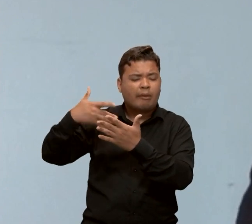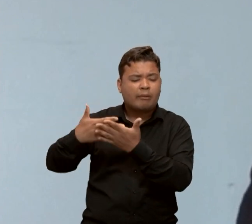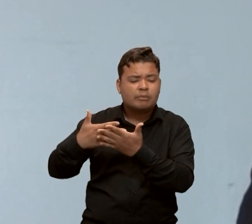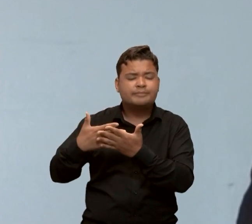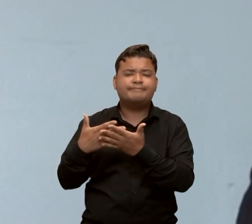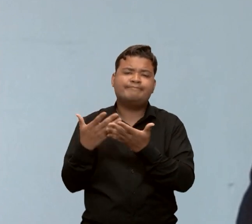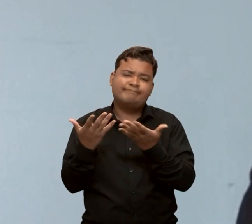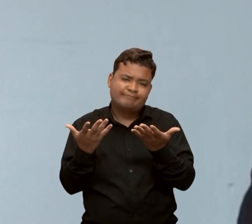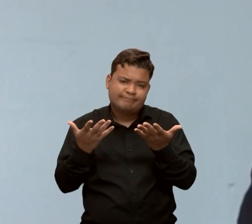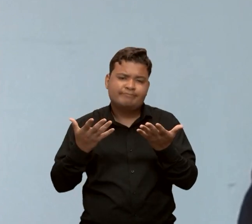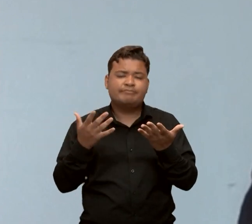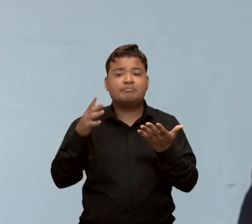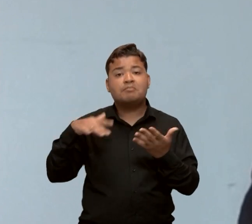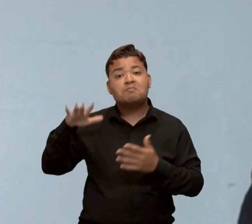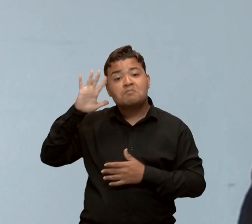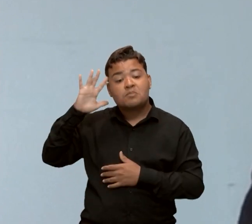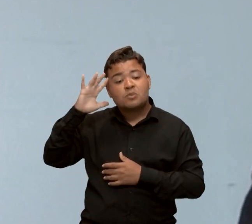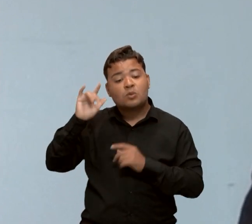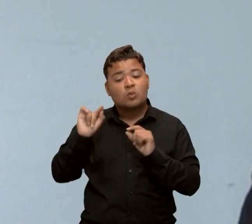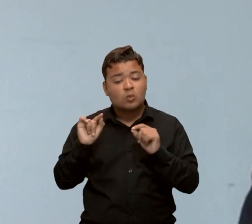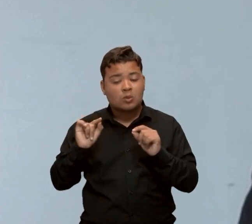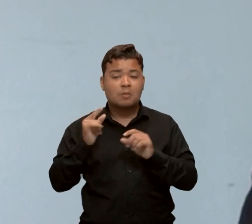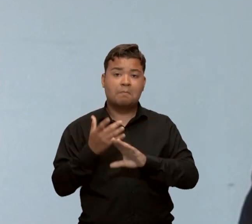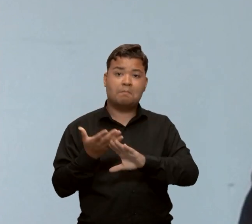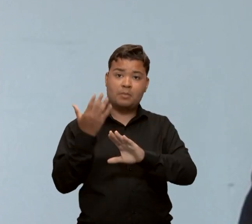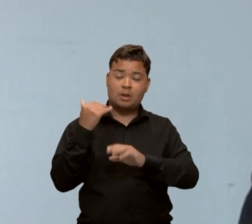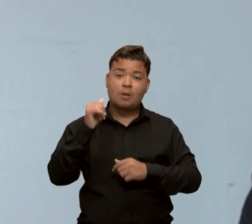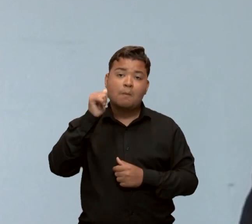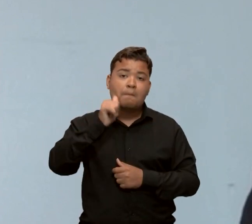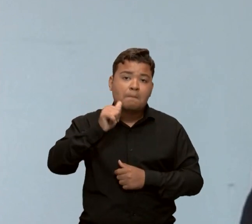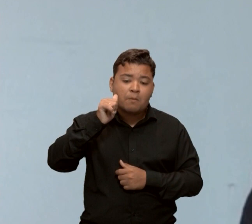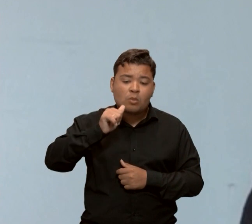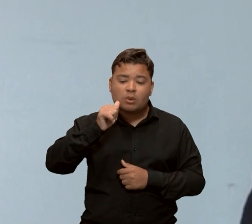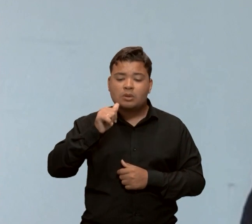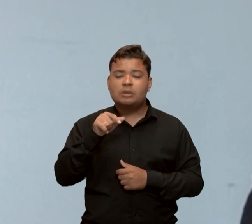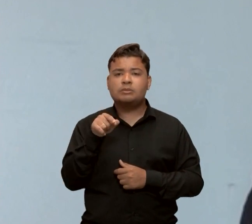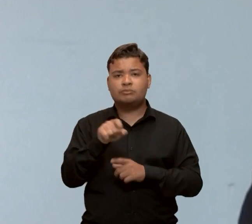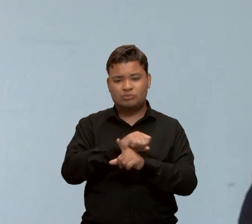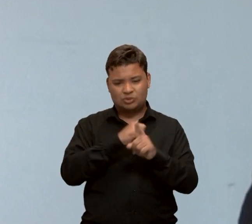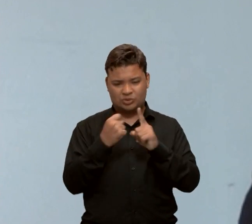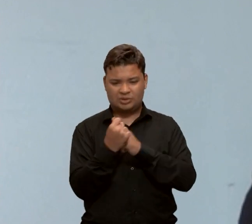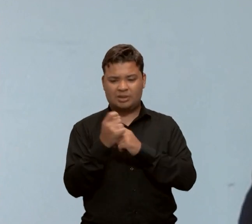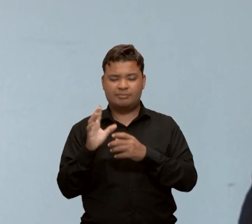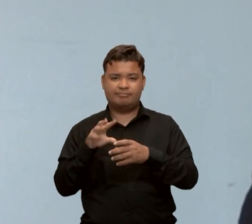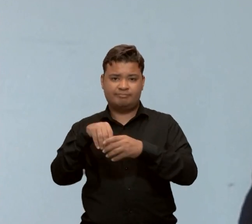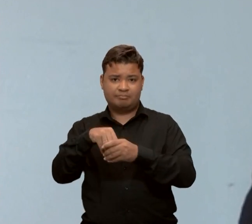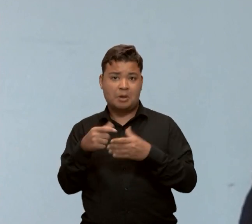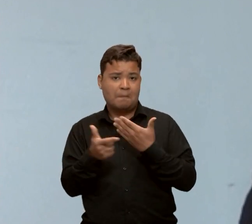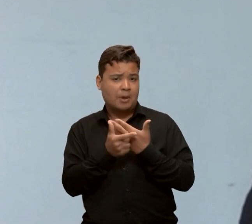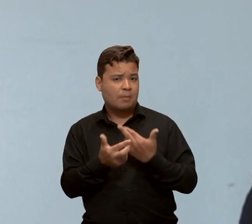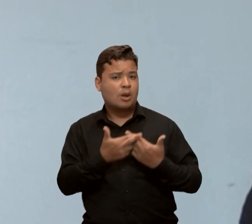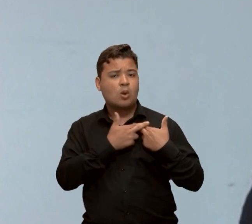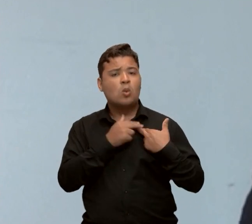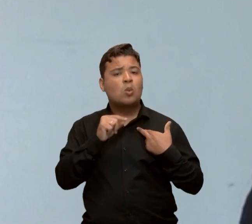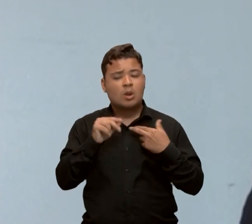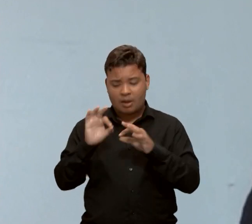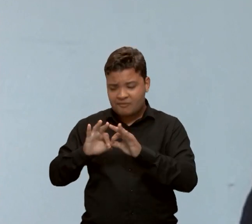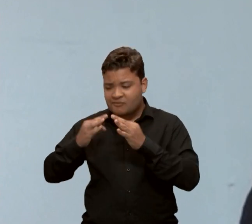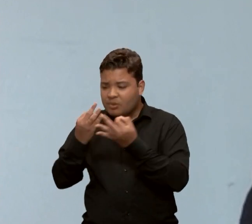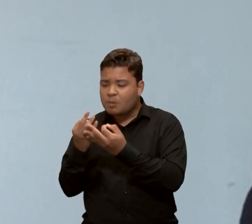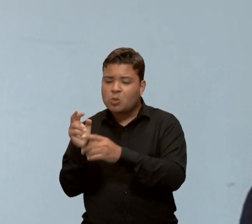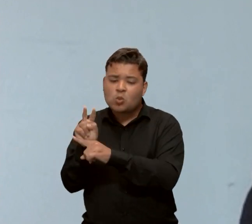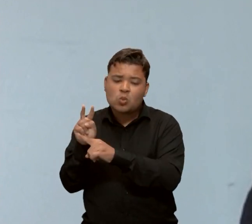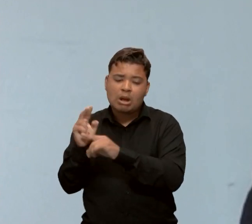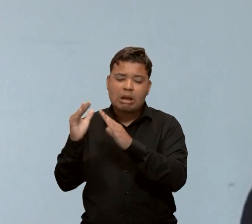ela é idosa ou não, né? A mulher, ela tinha um papel na sociedade muito focado para a família, para o cuidado do